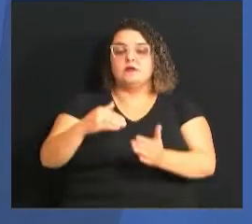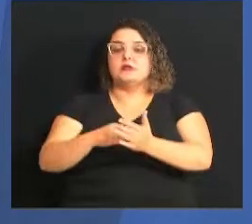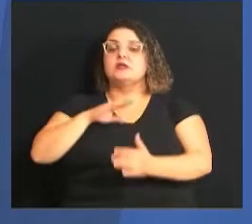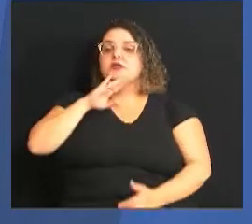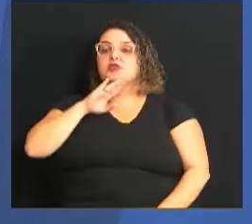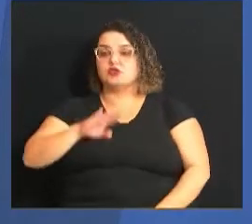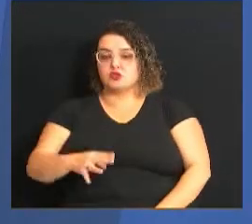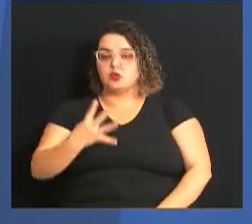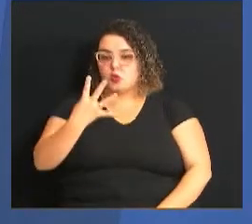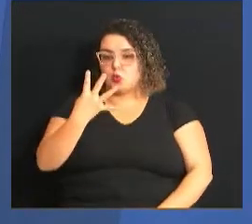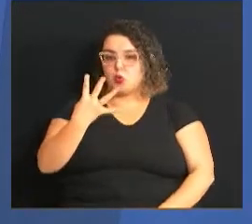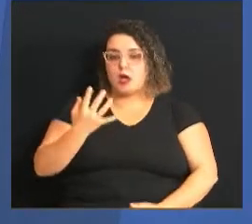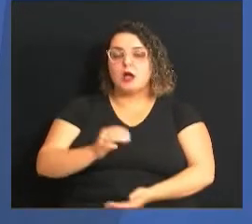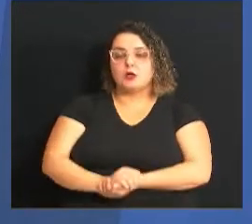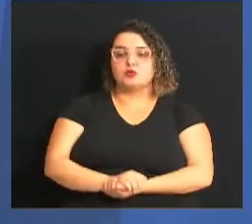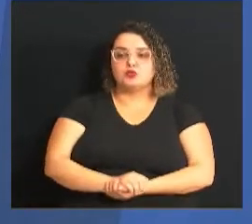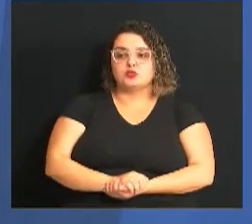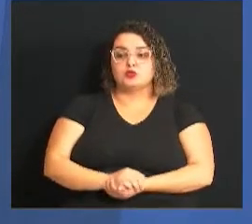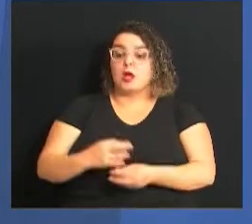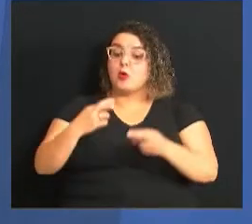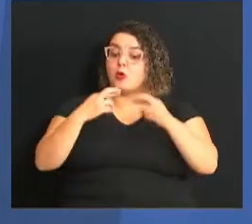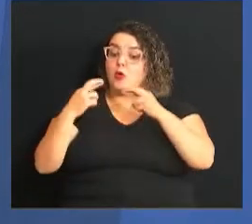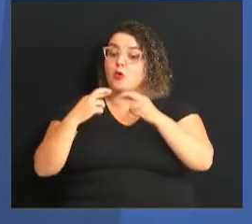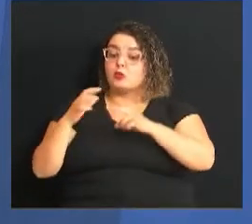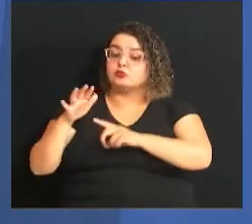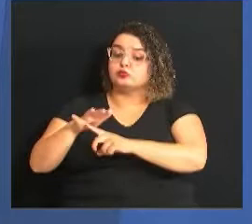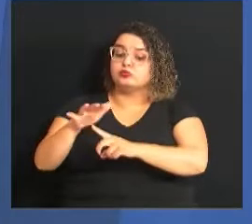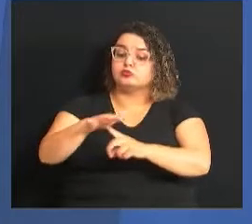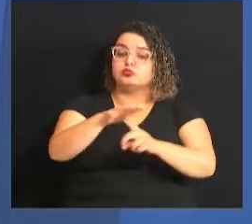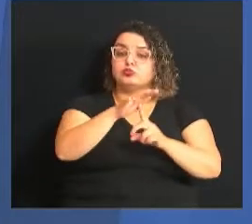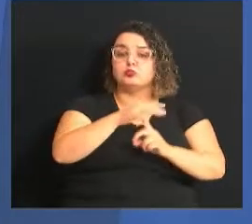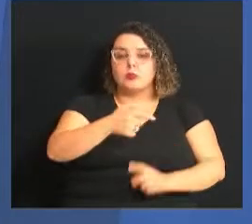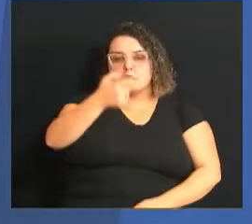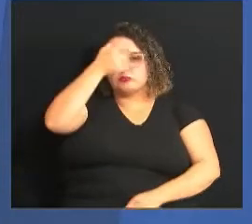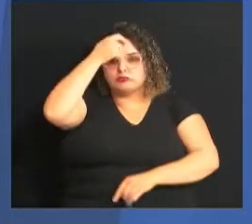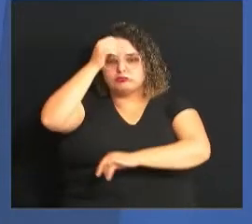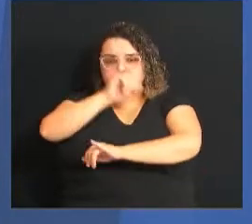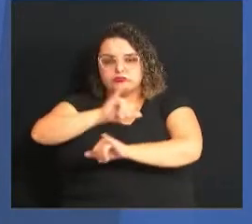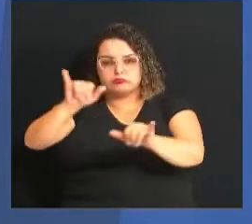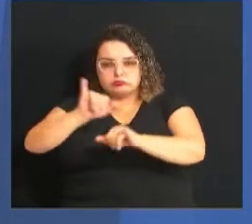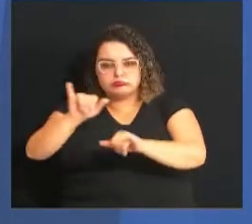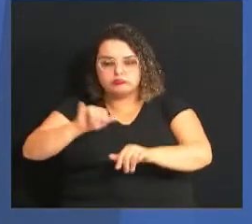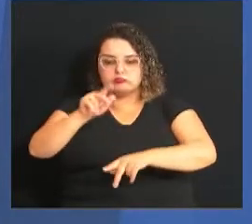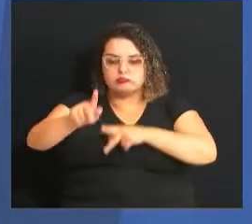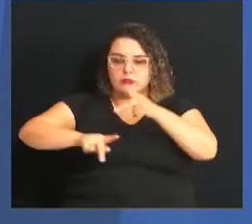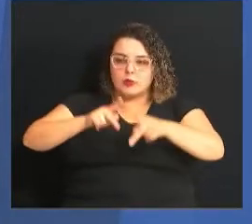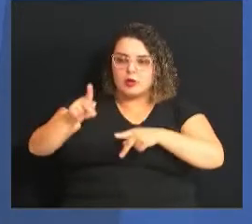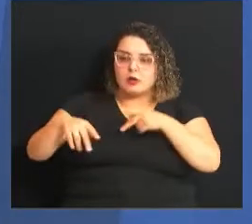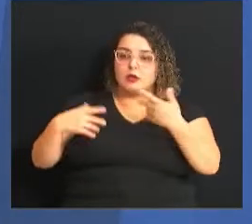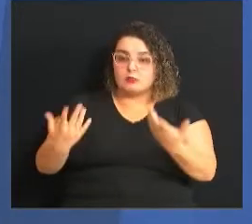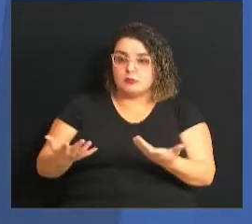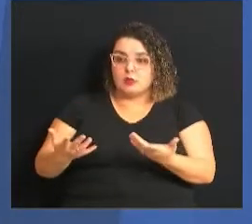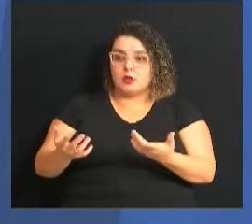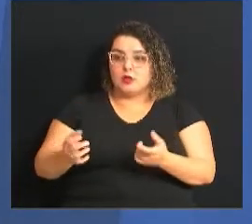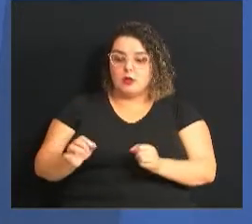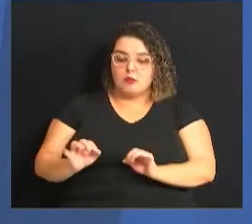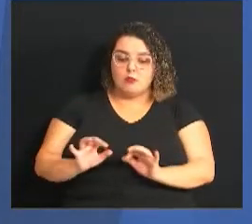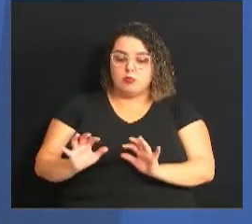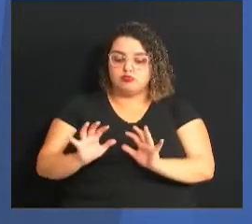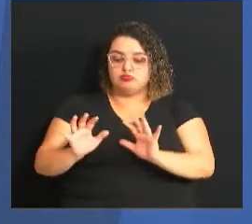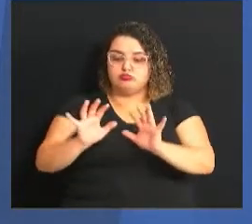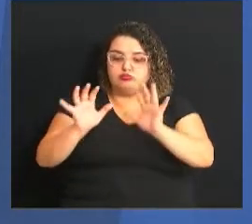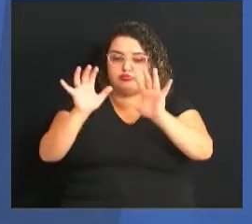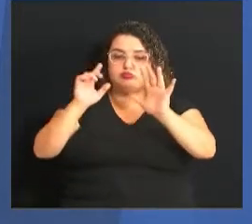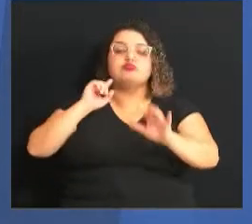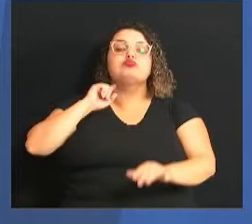a gente tem essa inspeção ambiental para conscientizar a população quanto à redução dos níveis de emissão de